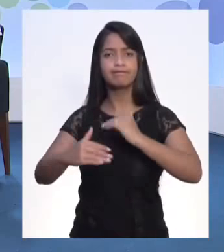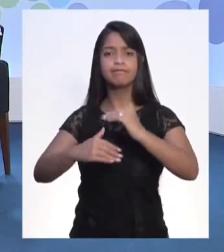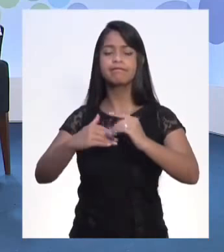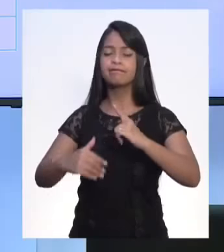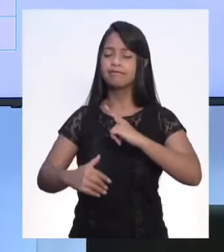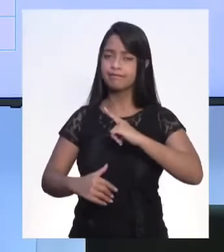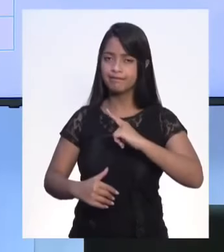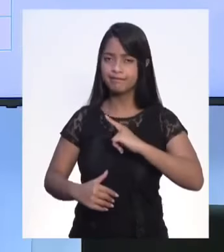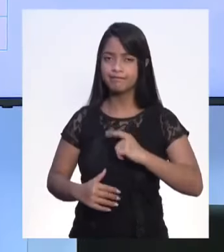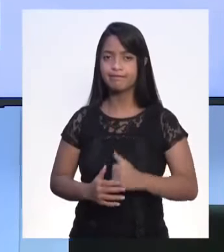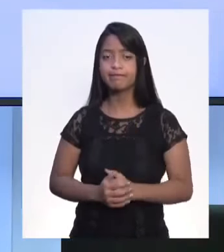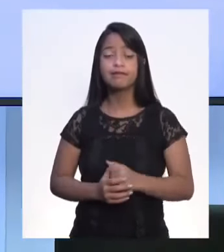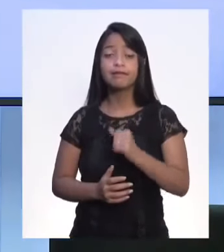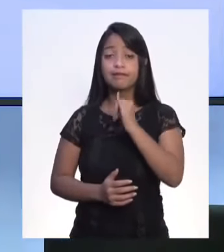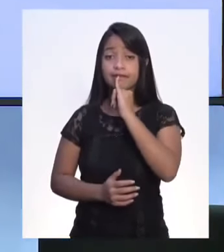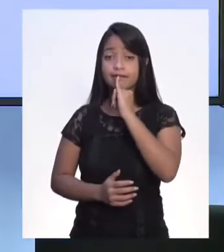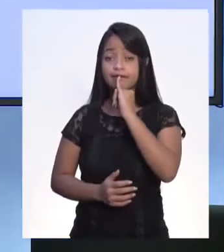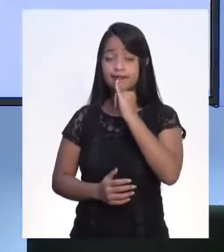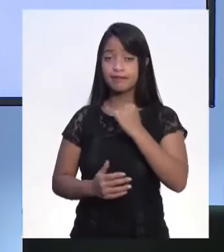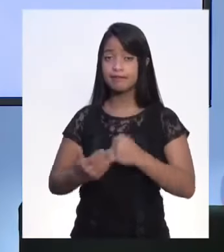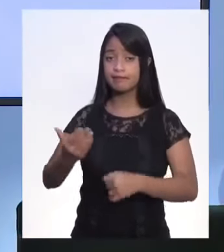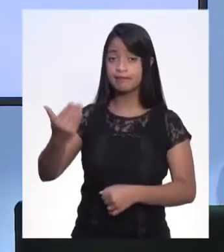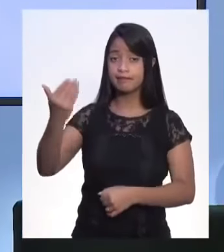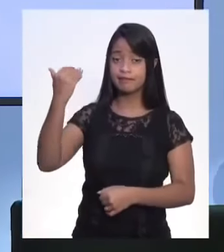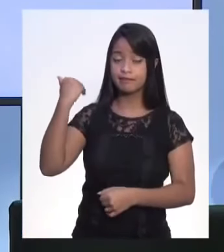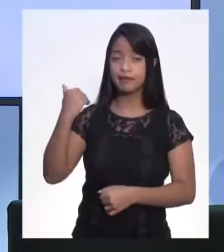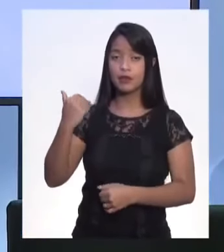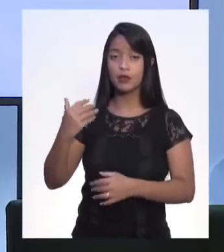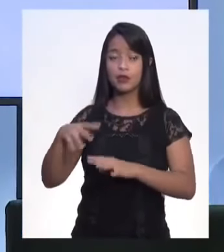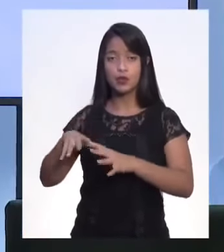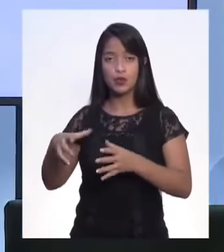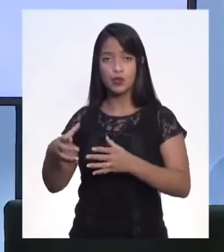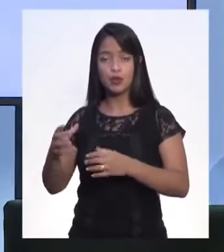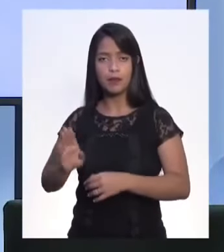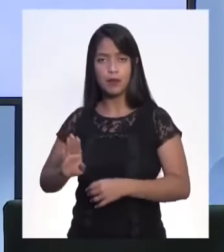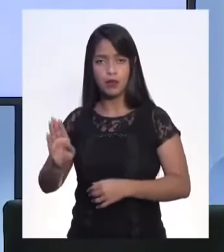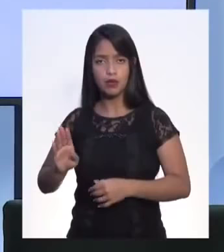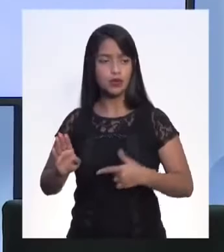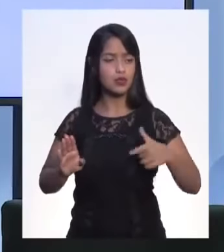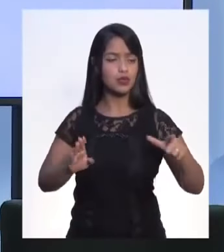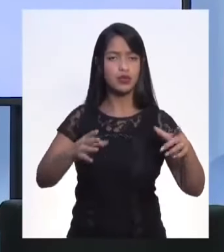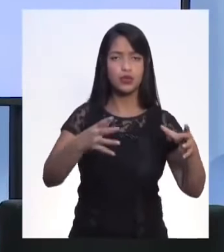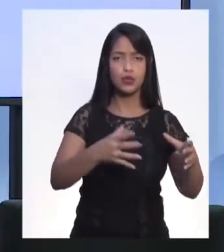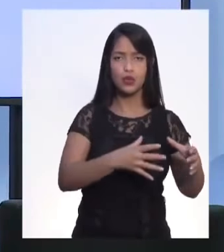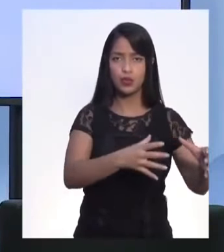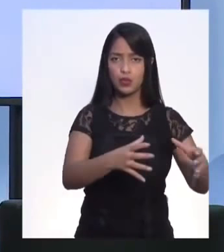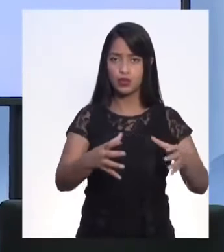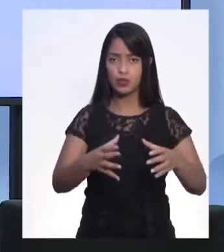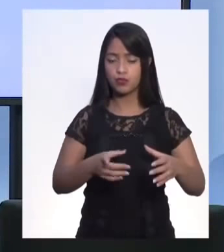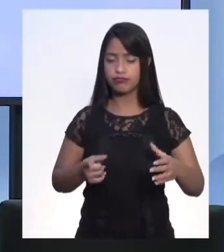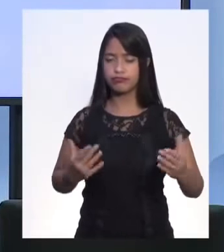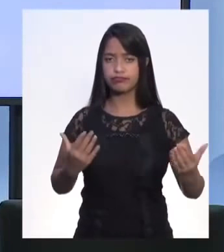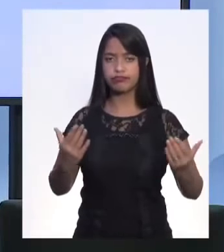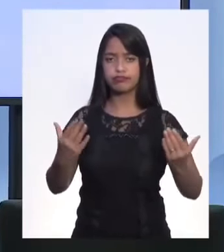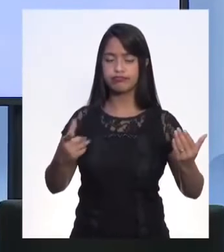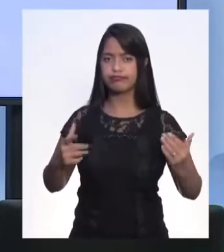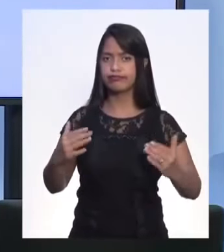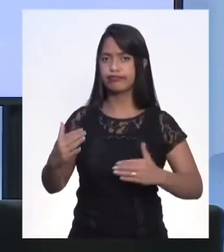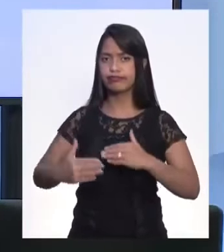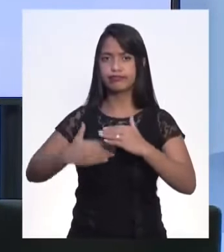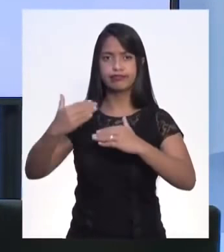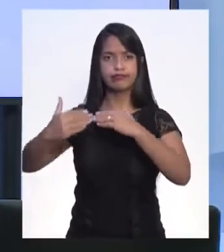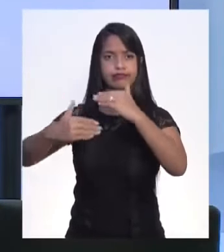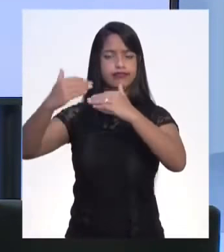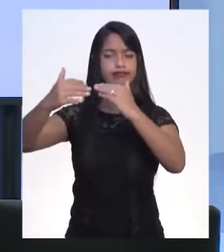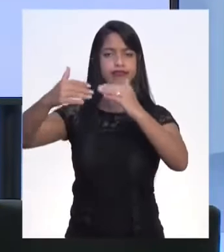deles né então se a gente comparar os demônios com outras civilizações eles estavam muito muito muito